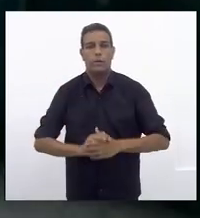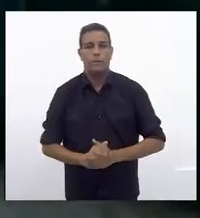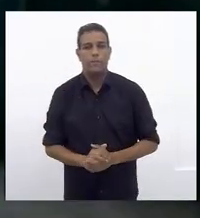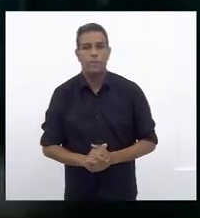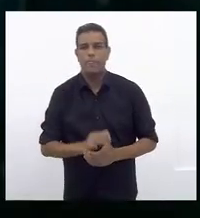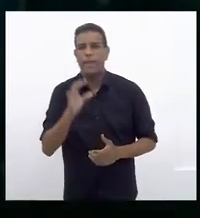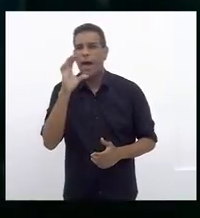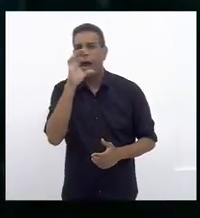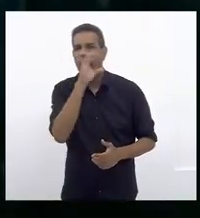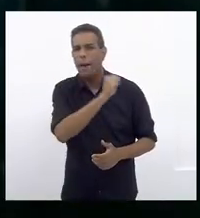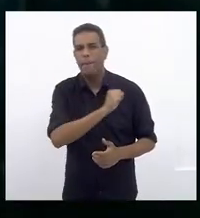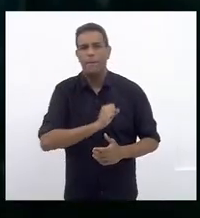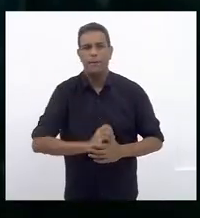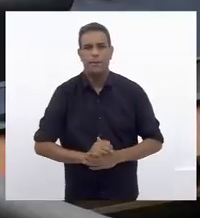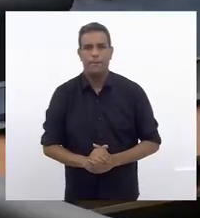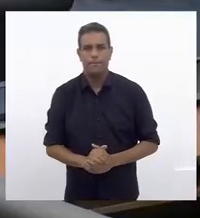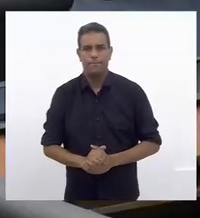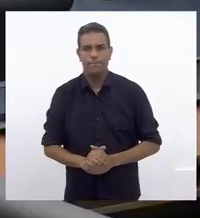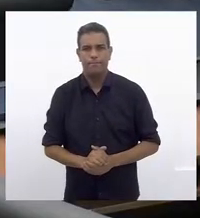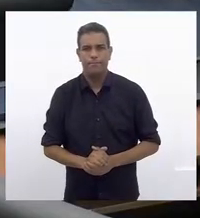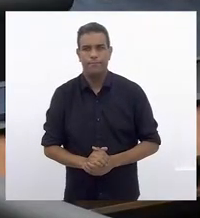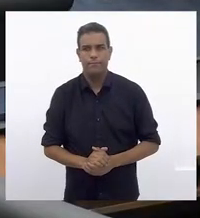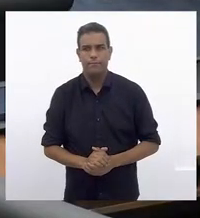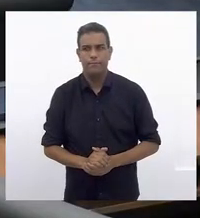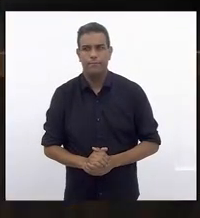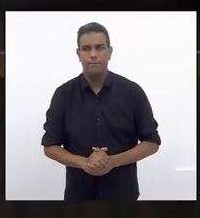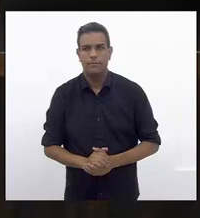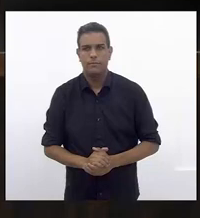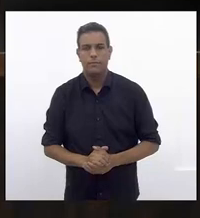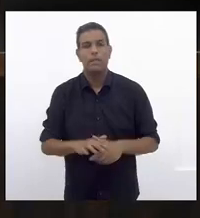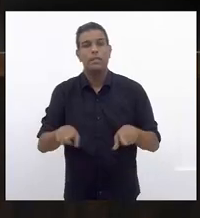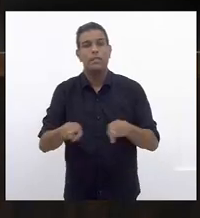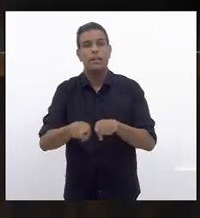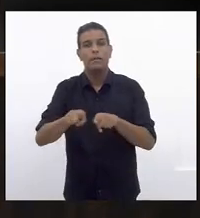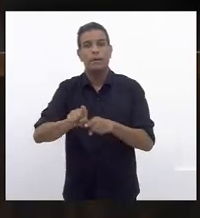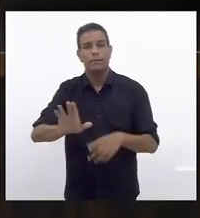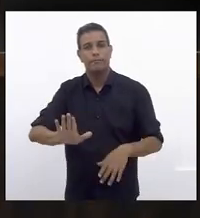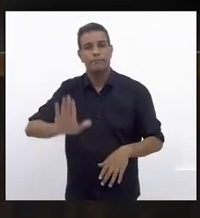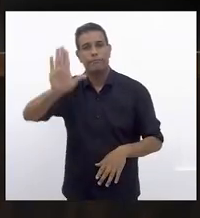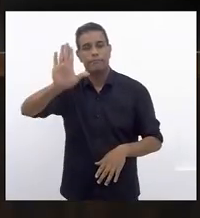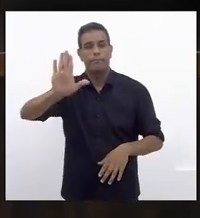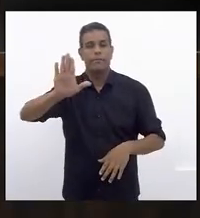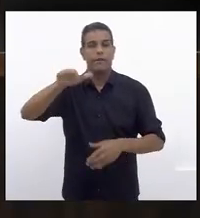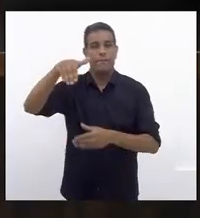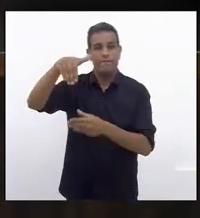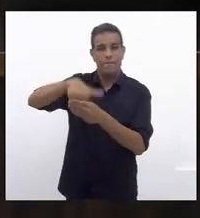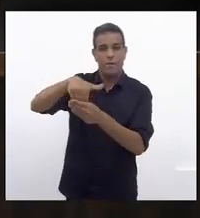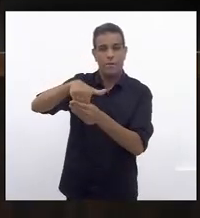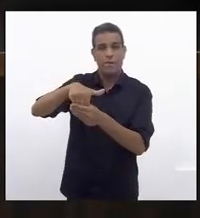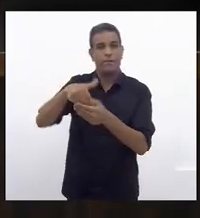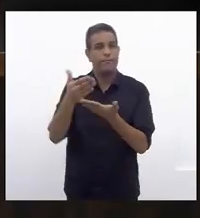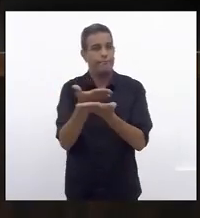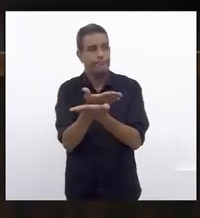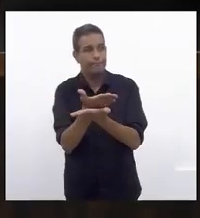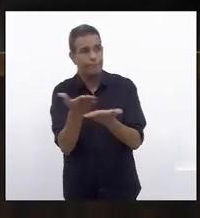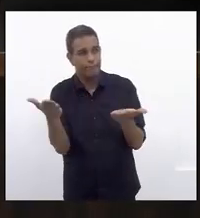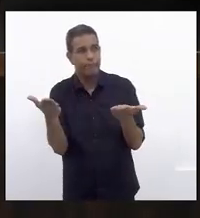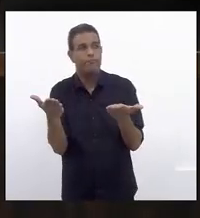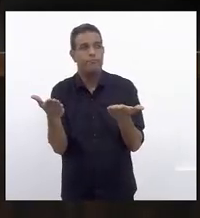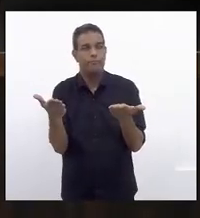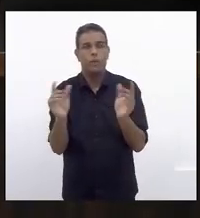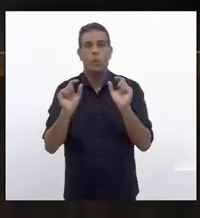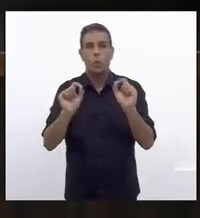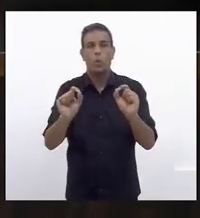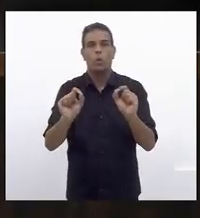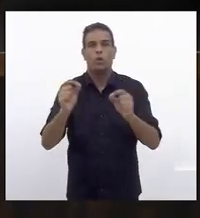É rapidinho. E tem as declarações de voto. Então, Parecer já está emitido, então eu vou